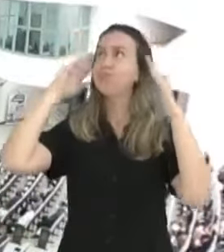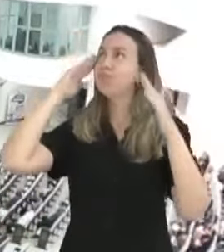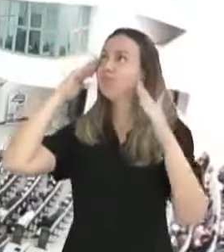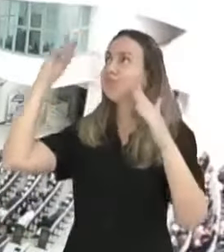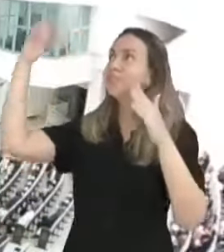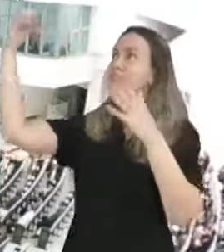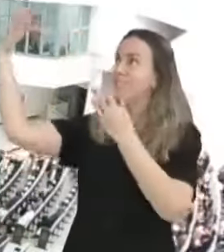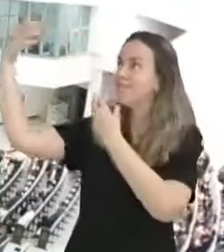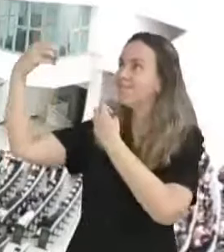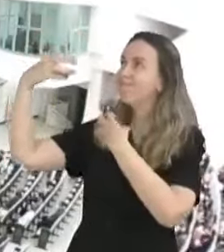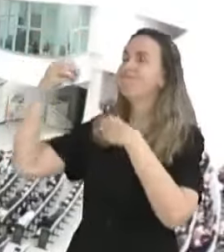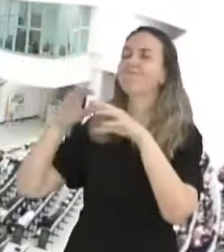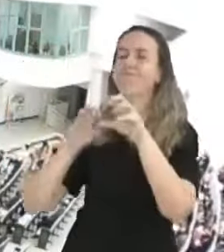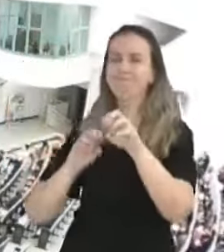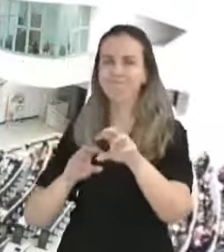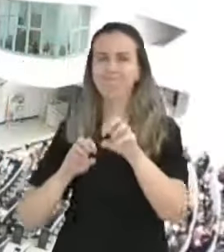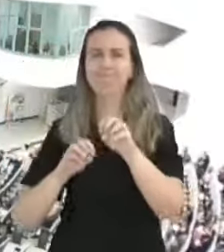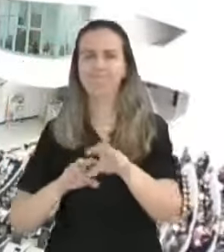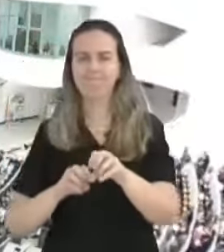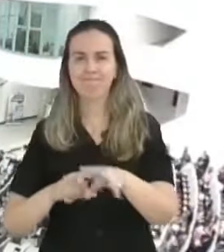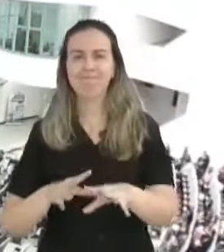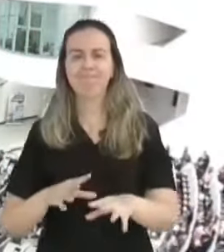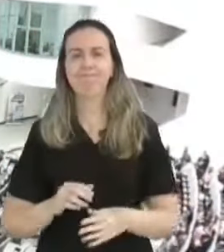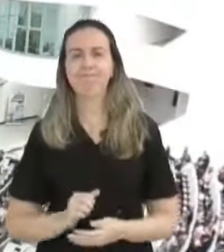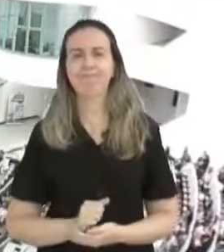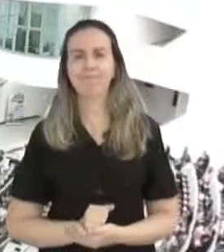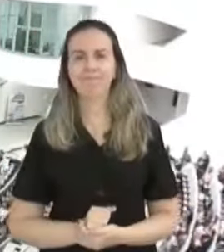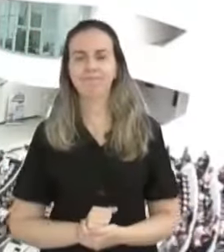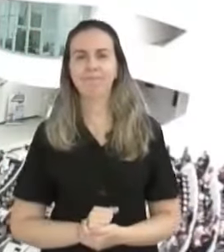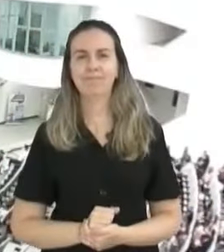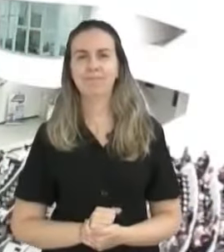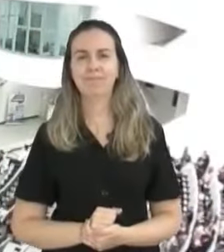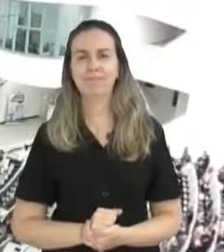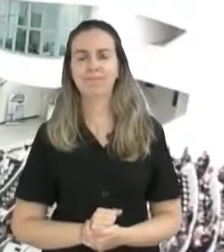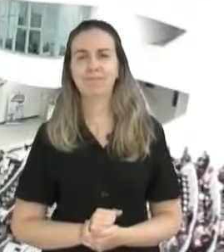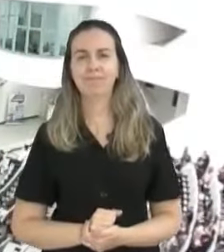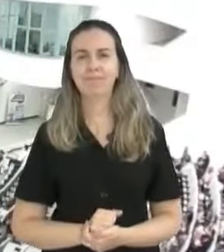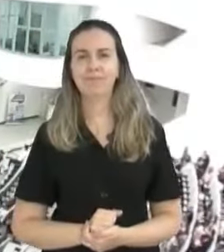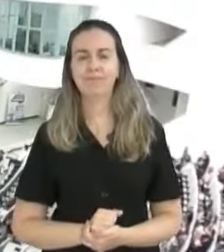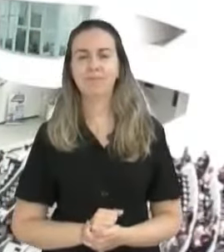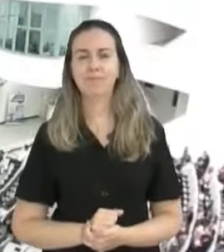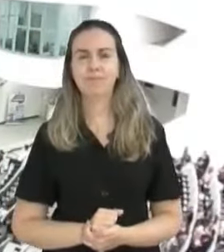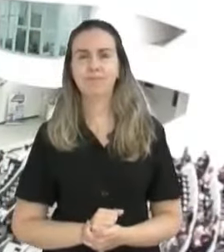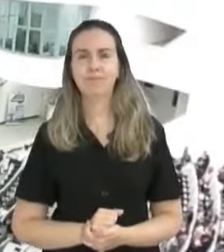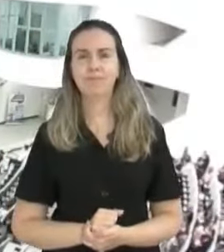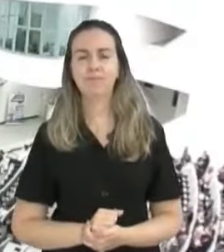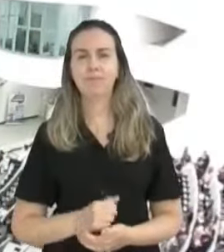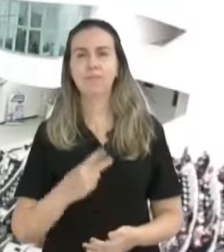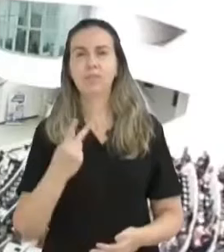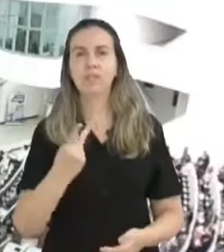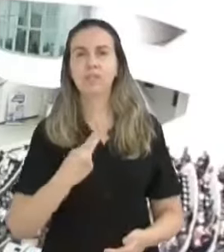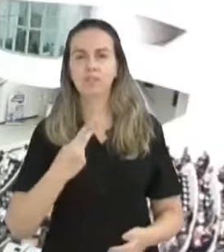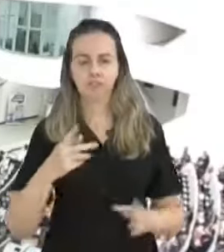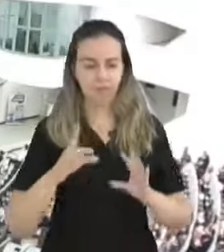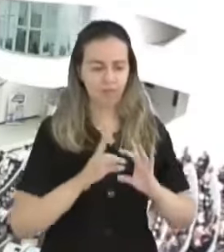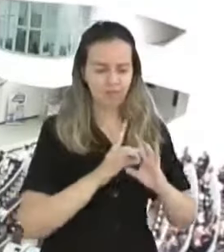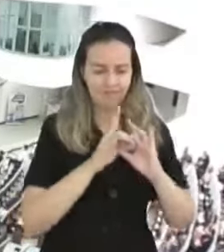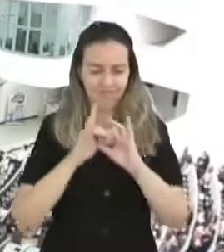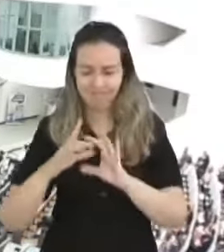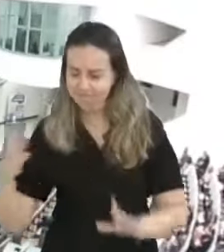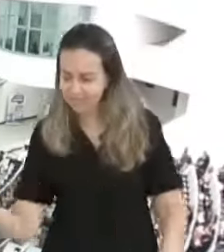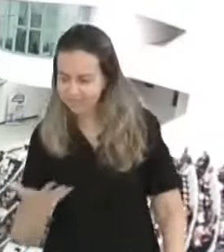que nos criou. Está escrito em Tito capítulo 3 e versículo 5, que nós fomos